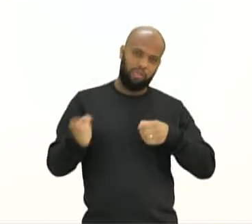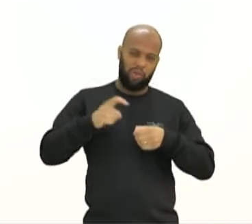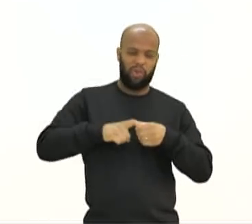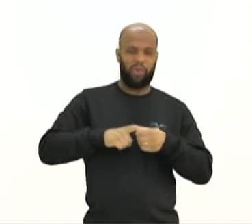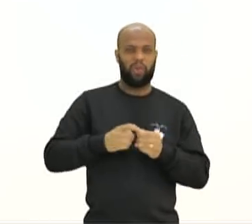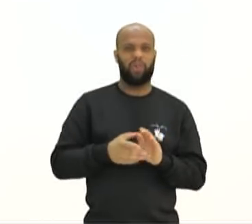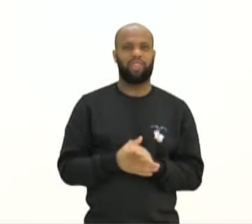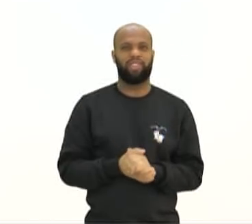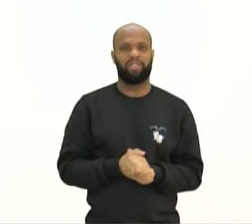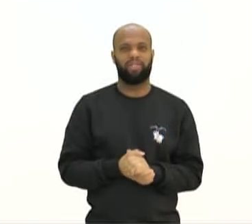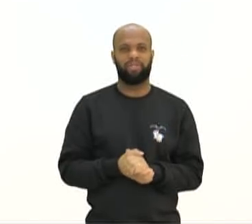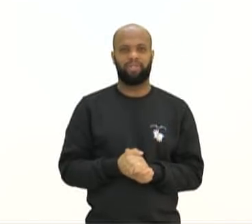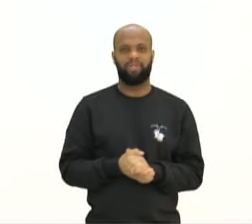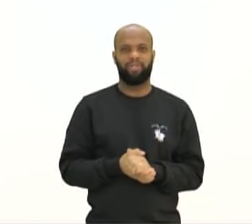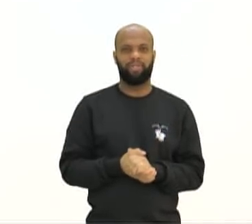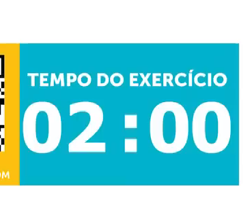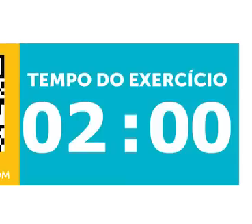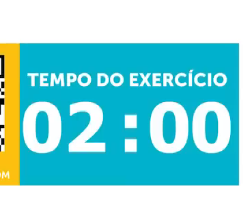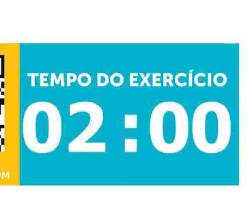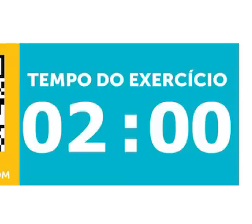volto.